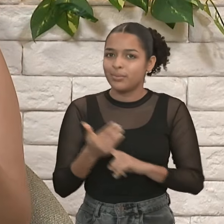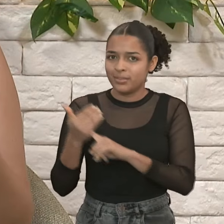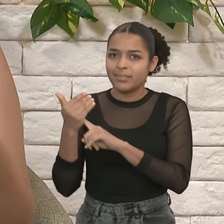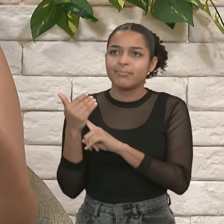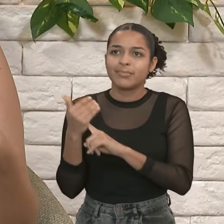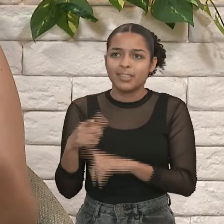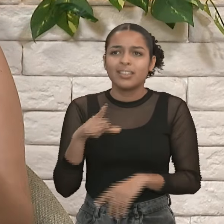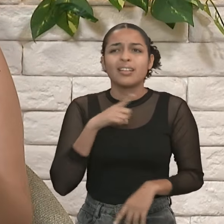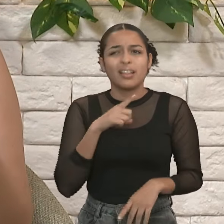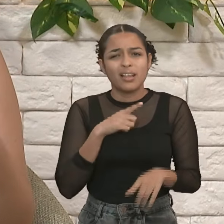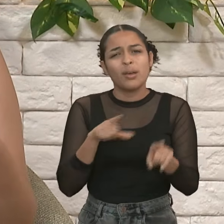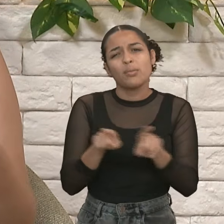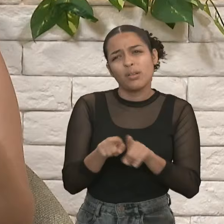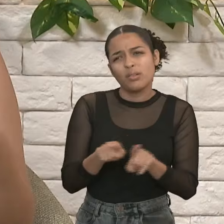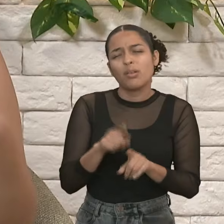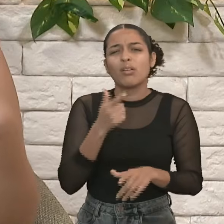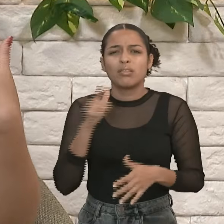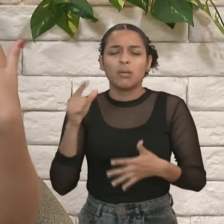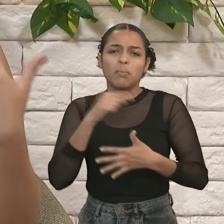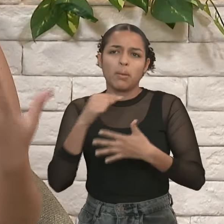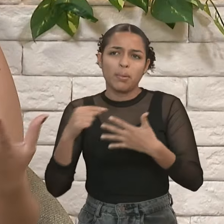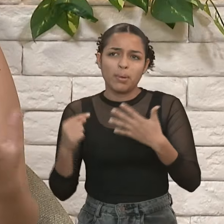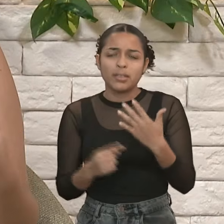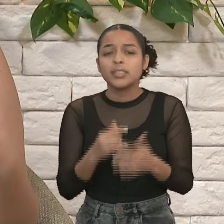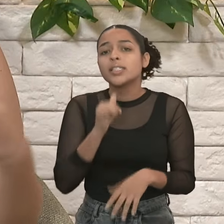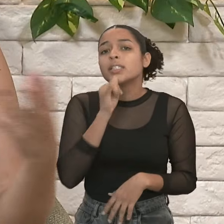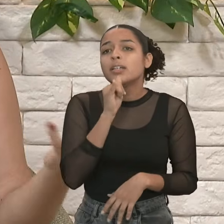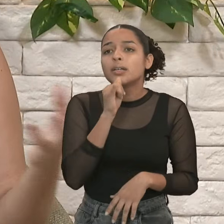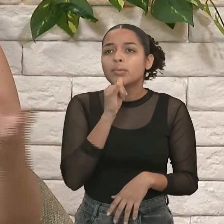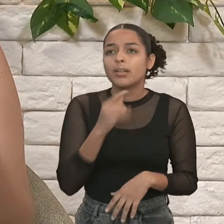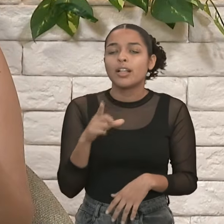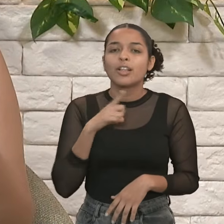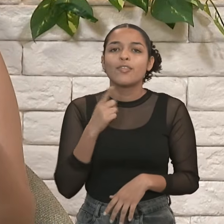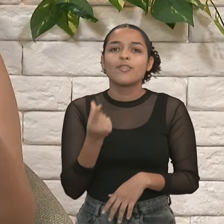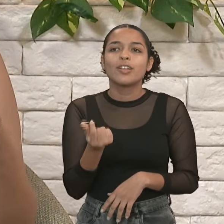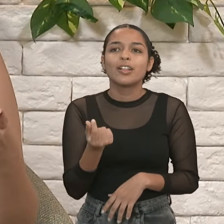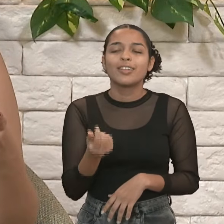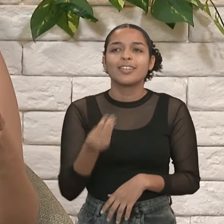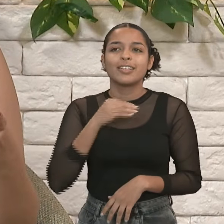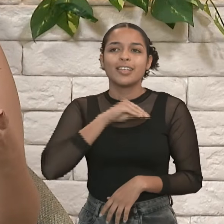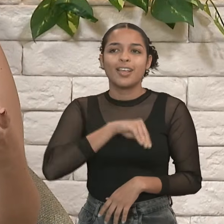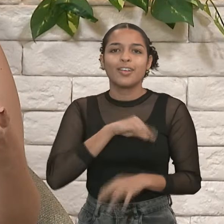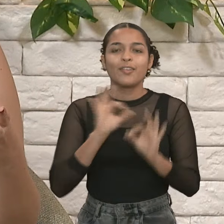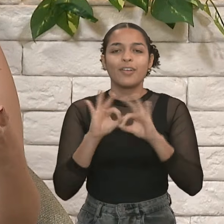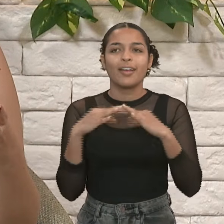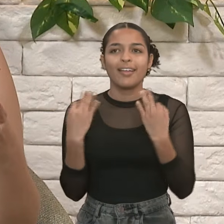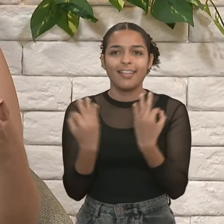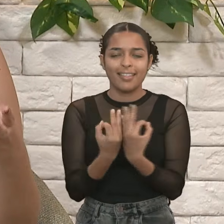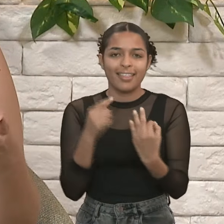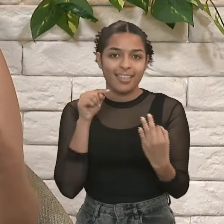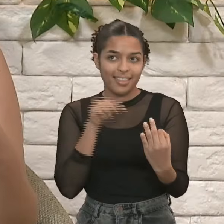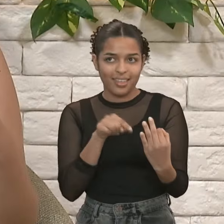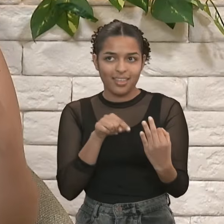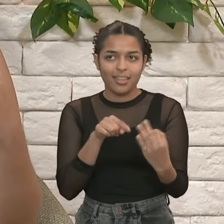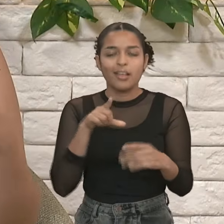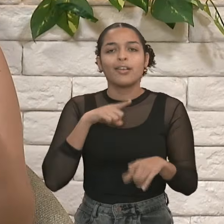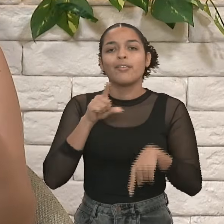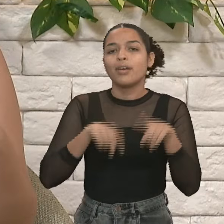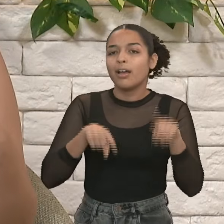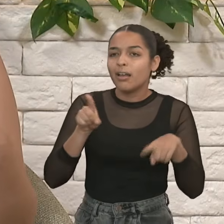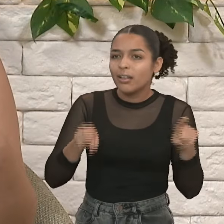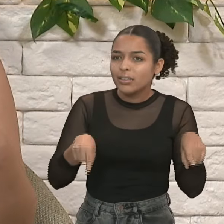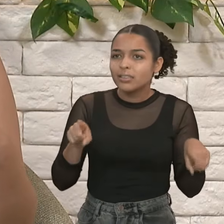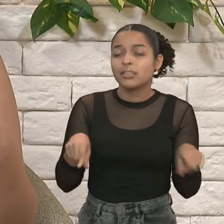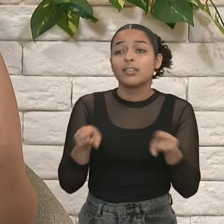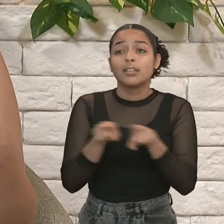tem uma variação relativa à renda, famílias de diferentes rendas socioeconômicas fazem